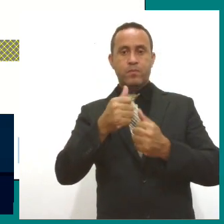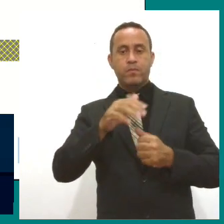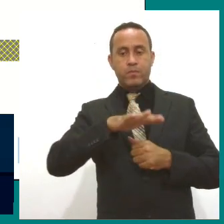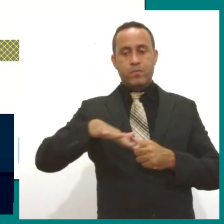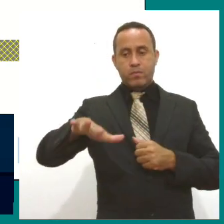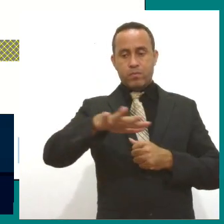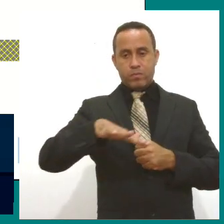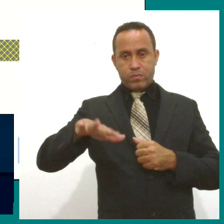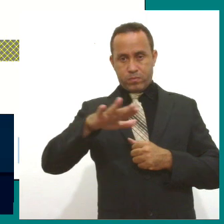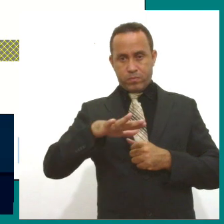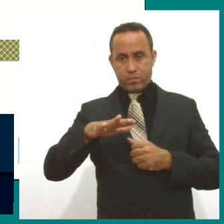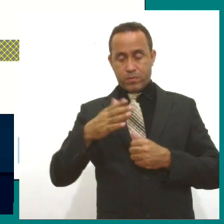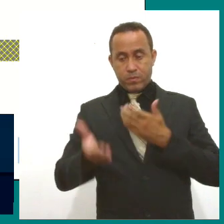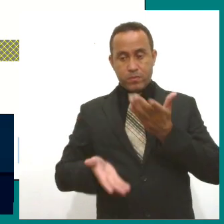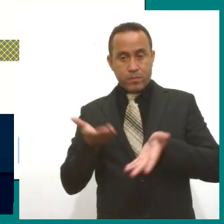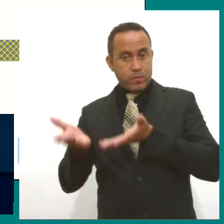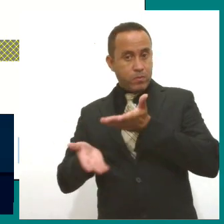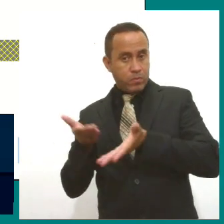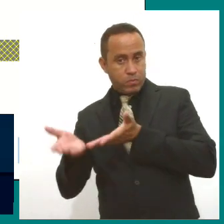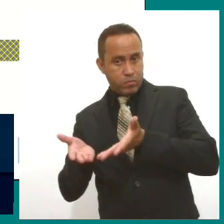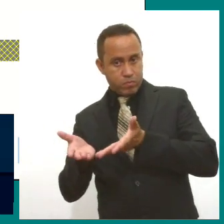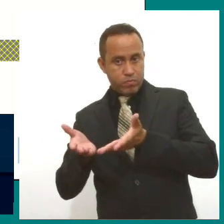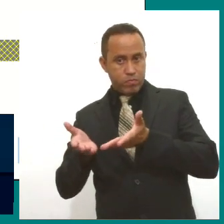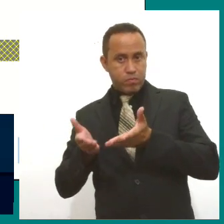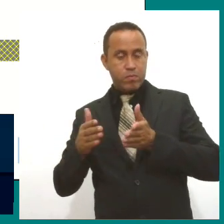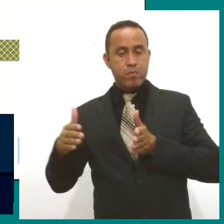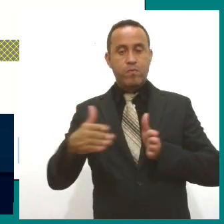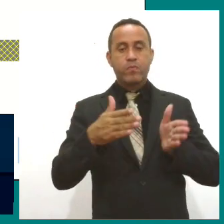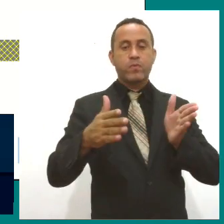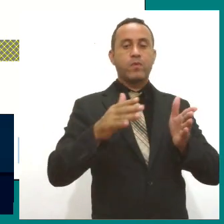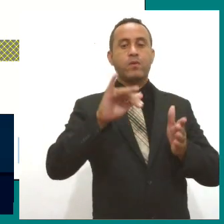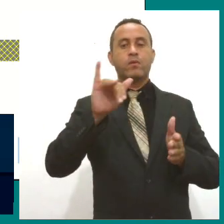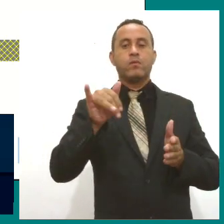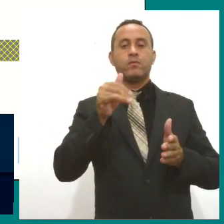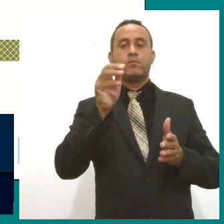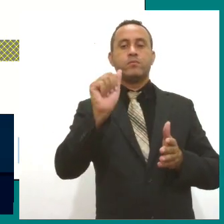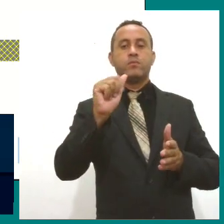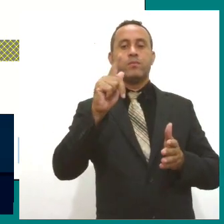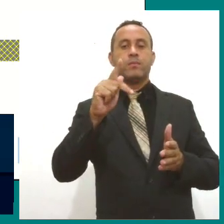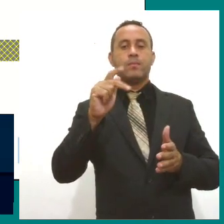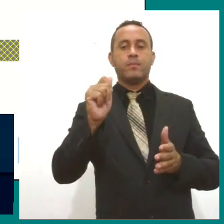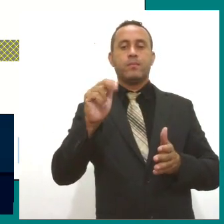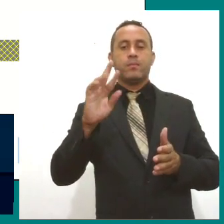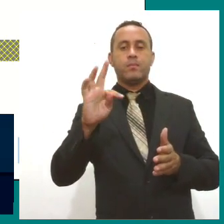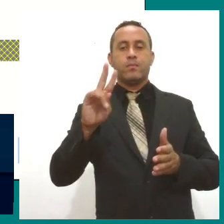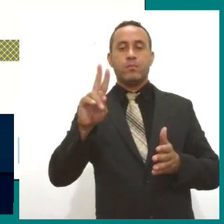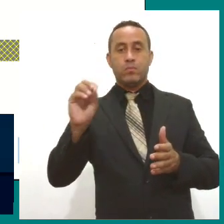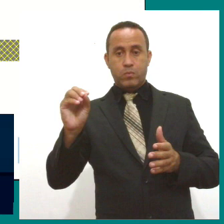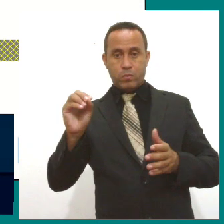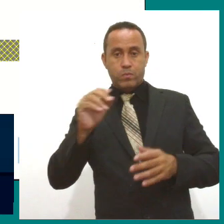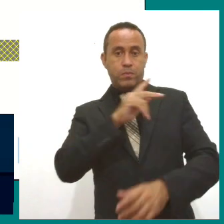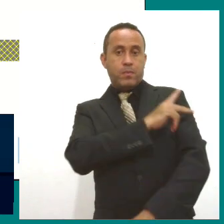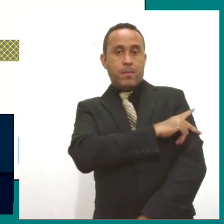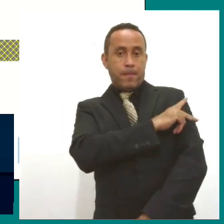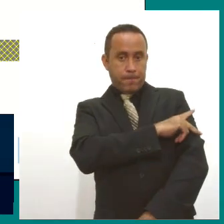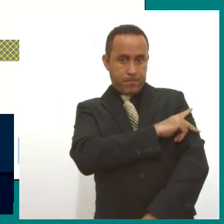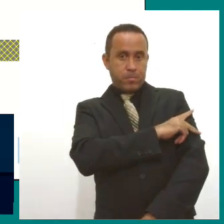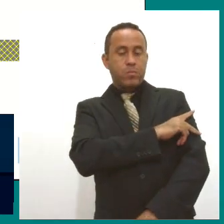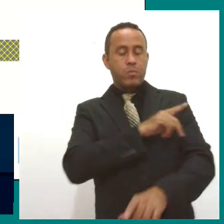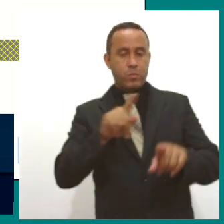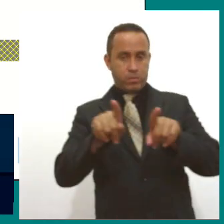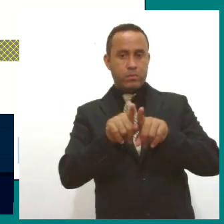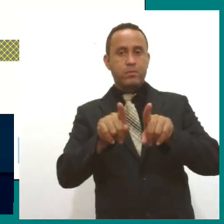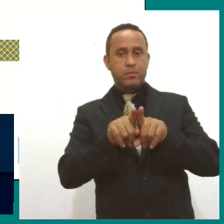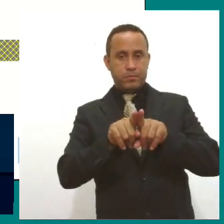hidrográficas em funcionamento do Estado de Sergipe, exemplo do Rio Japaratuba, Sergipe e Piauí. Também é a vigência de 5 anos, está